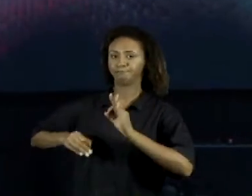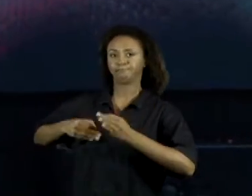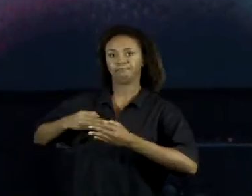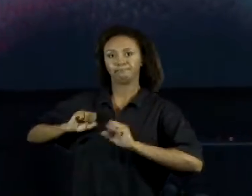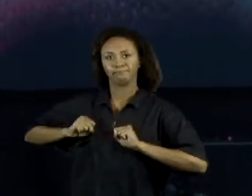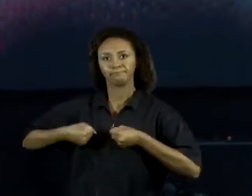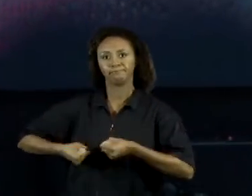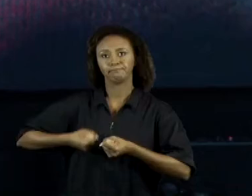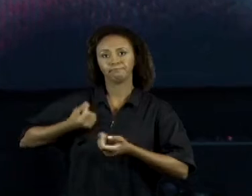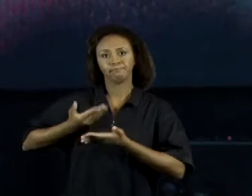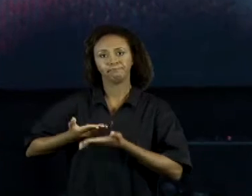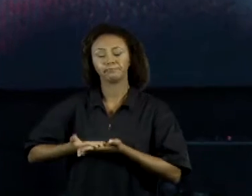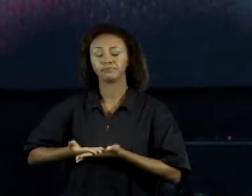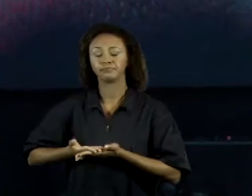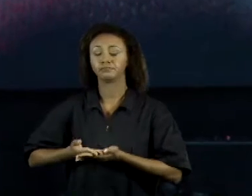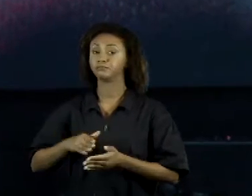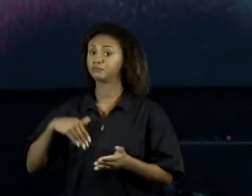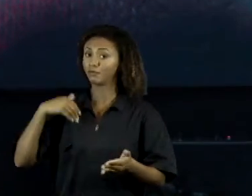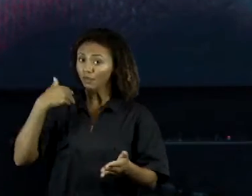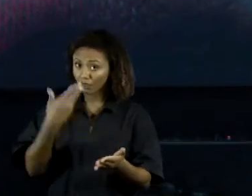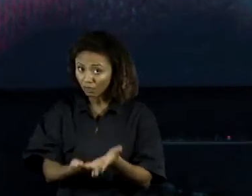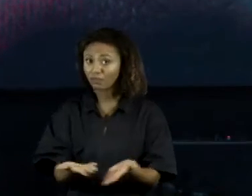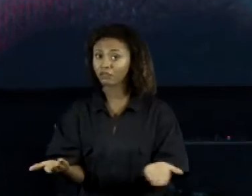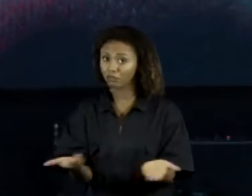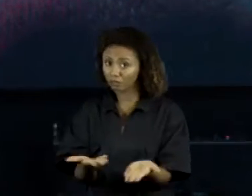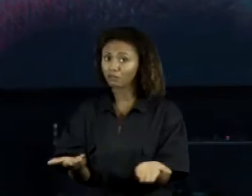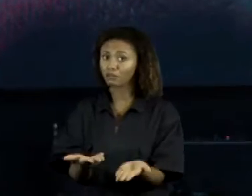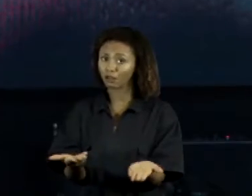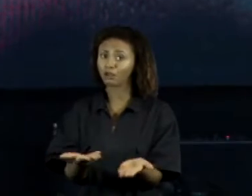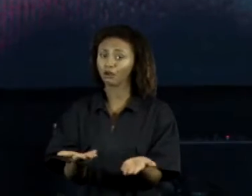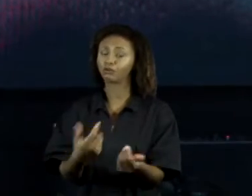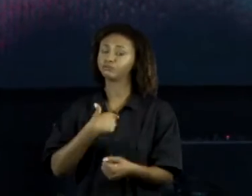Até hoje, irmãos, eu me sinto